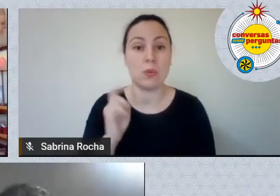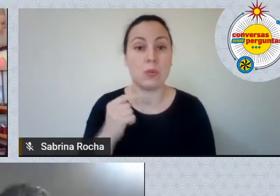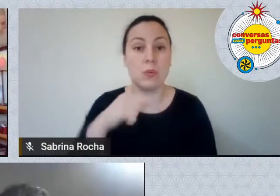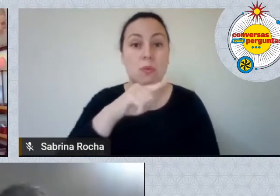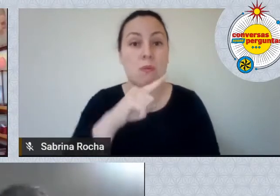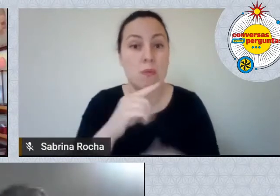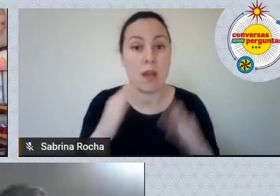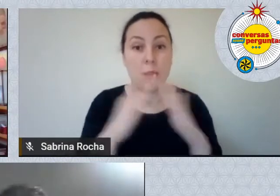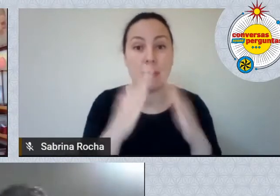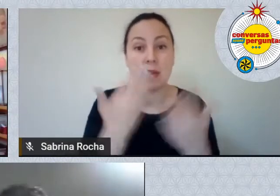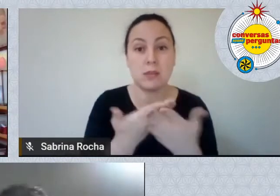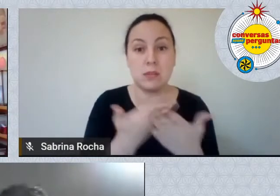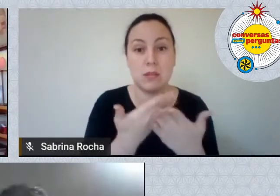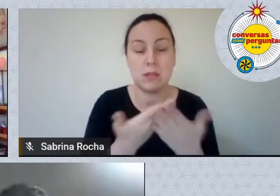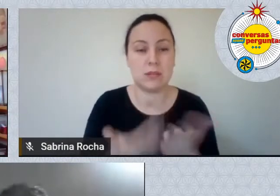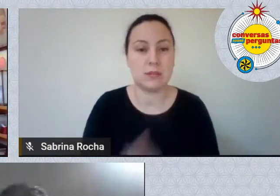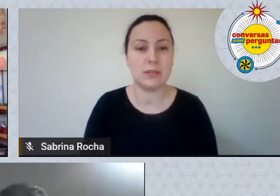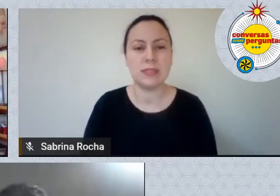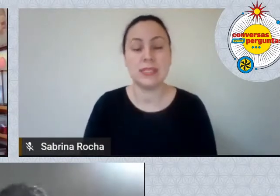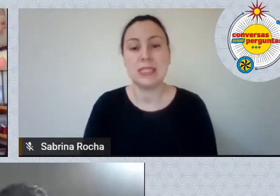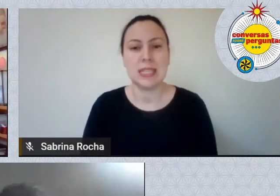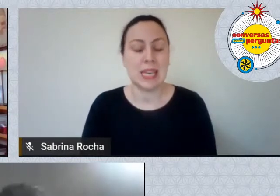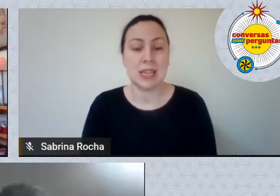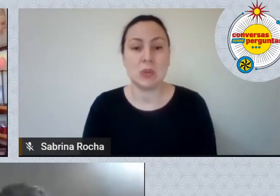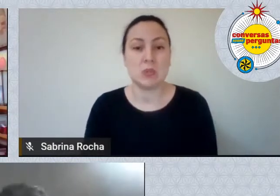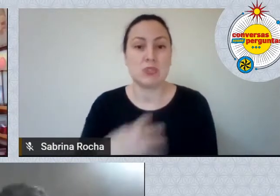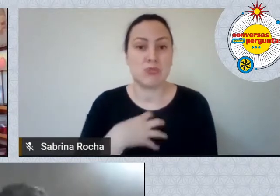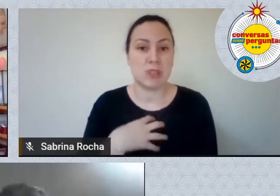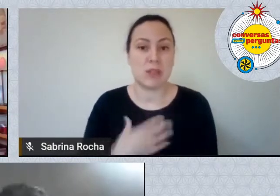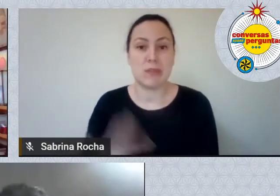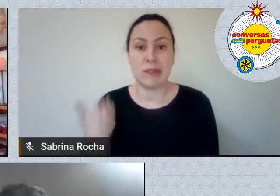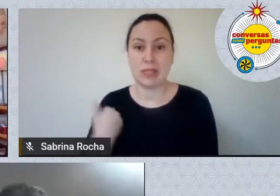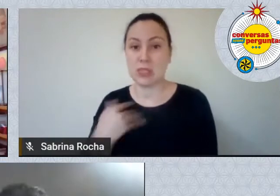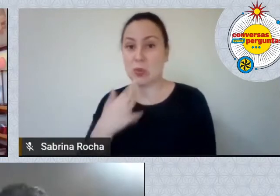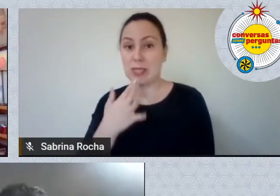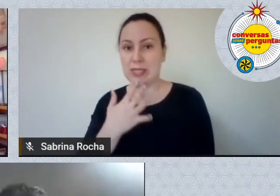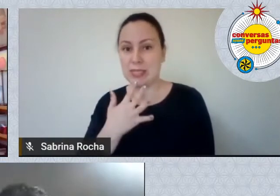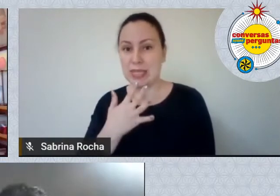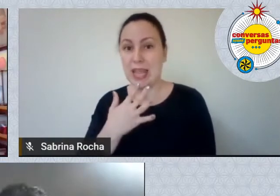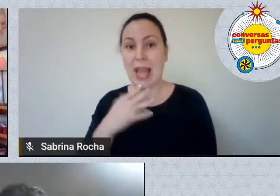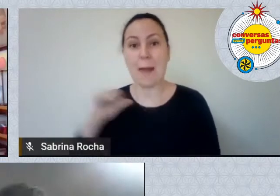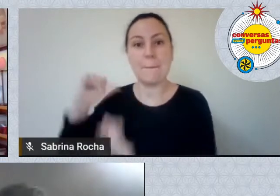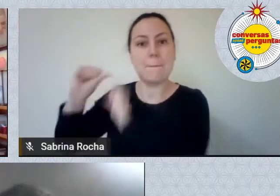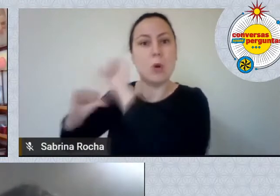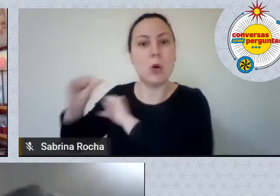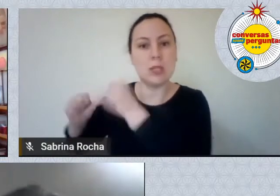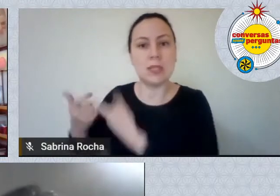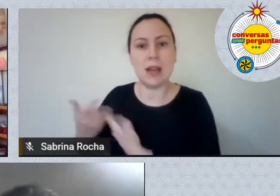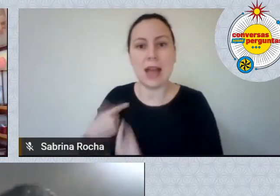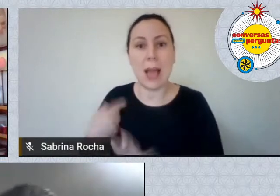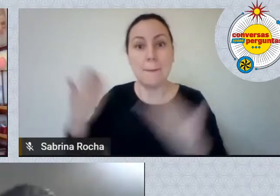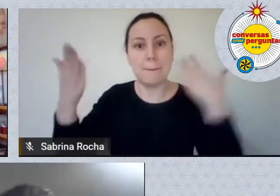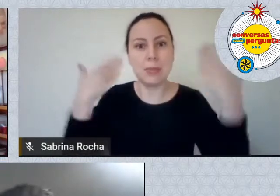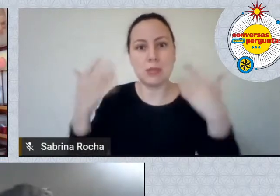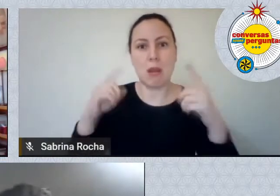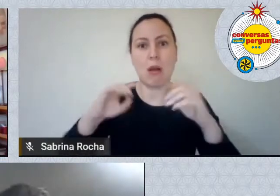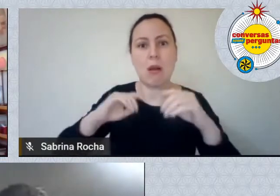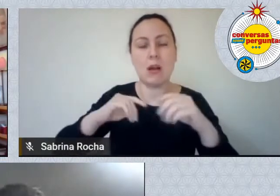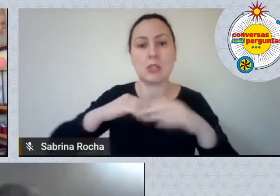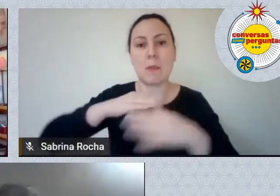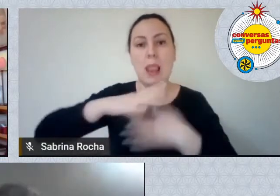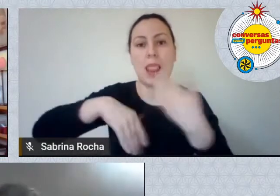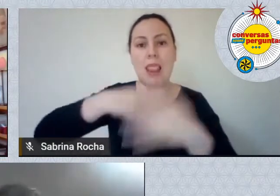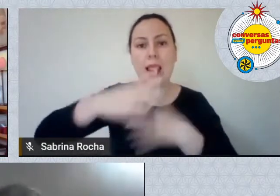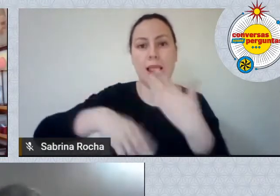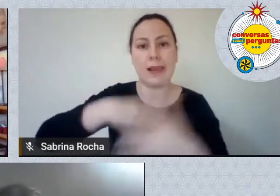da vida como a gente até então a conhecia, isso gera, obviamente, uma desorientação, isso tem um impacto psicológico, né? E aí a